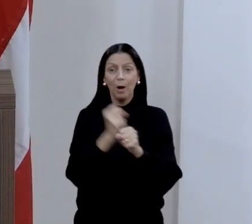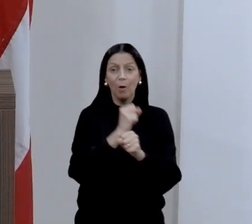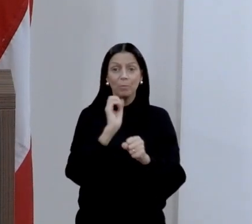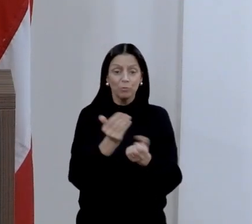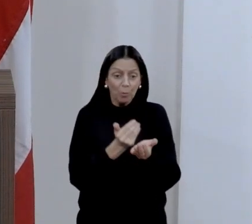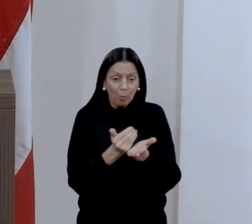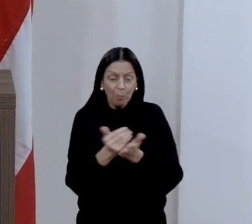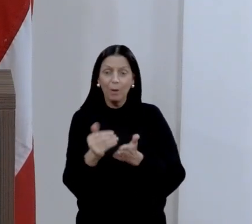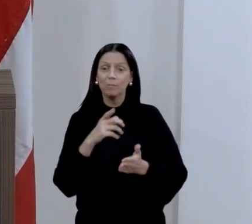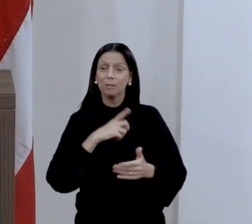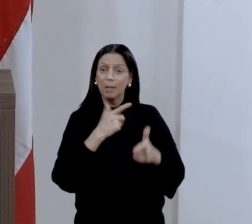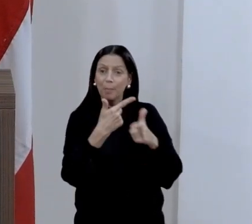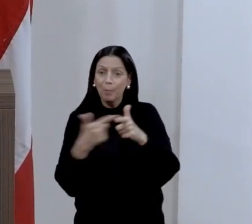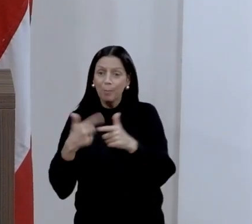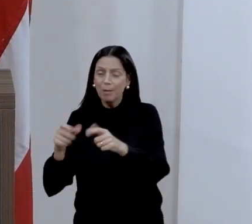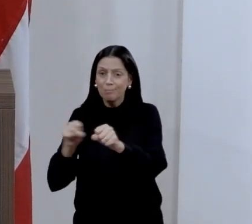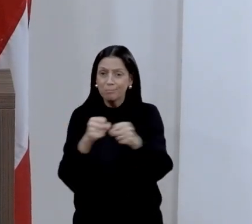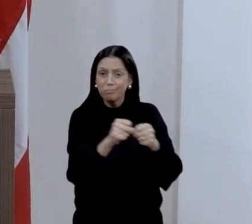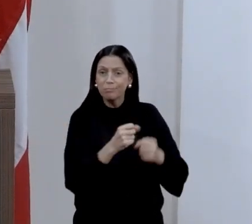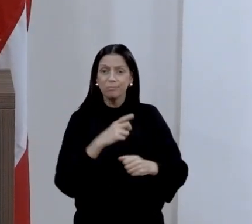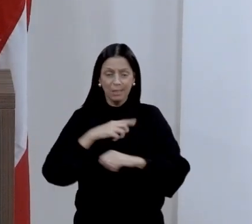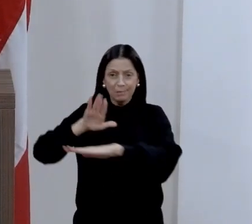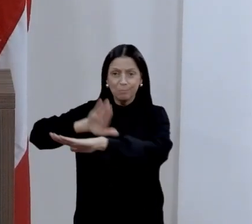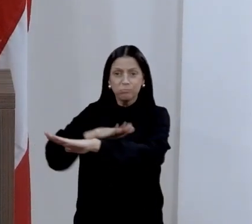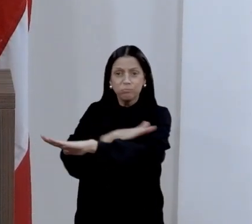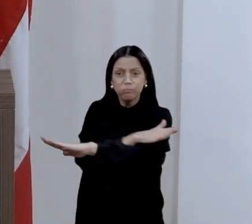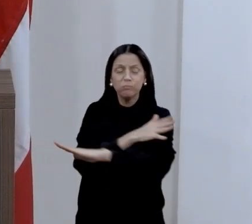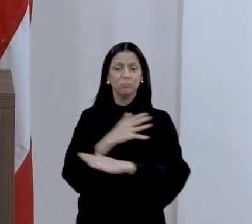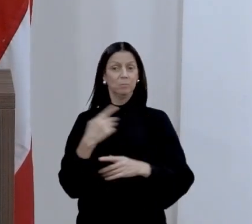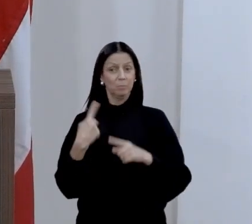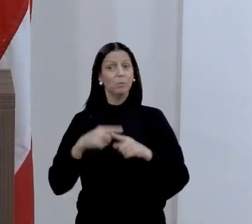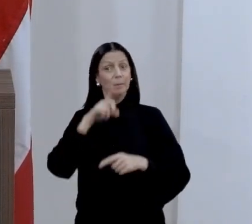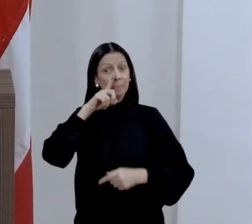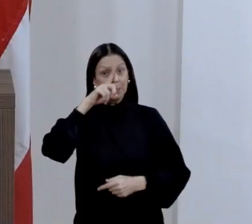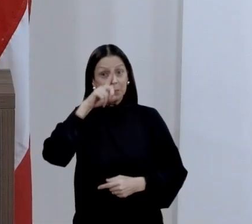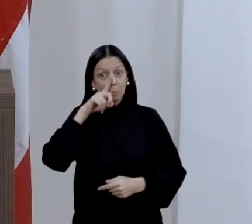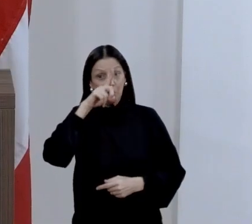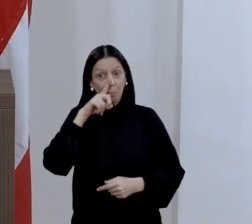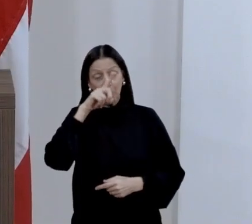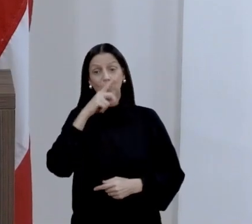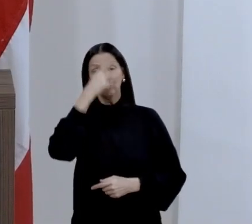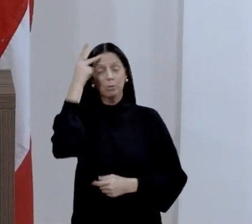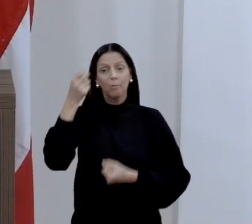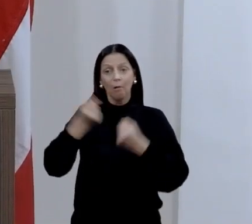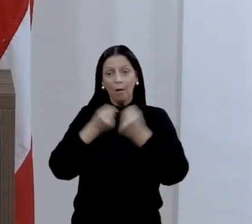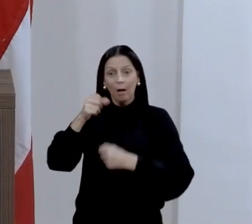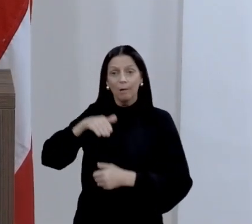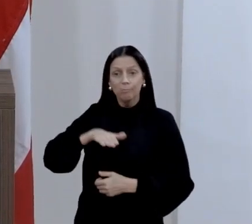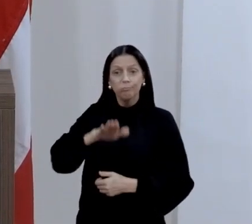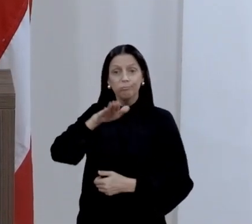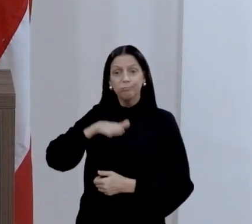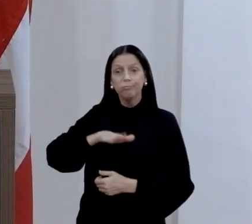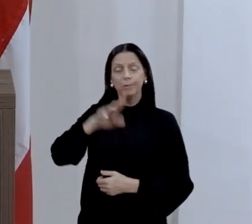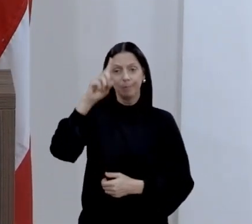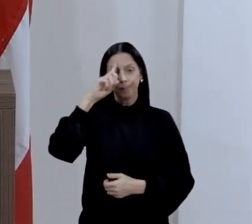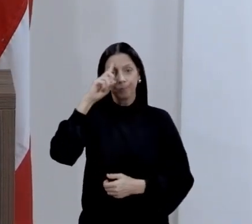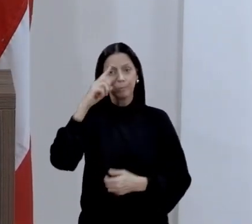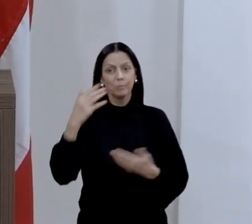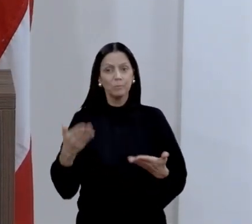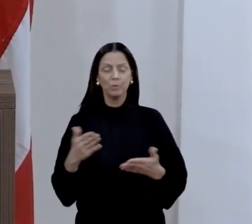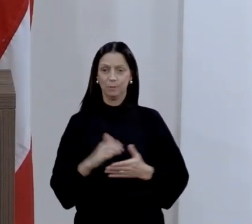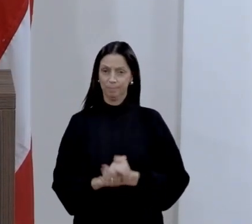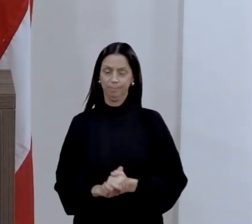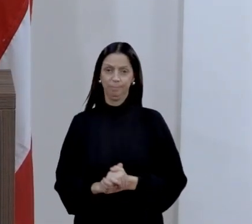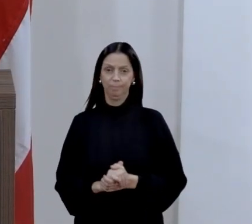apresente problemas que recoloquem em risco quem passa por ela todos os dias. E aí, senhoras e senhores, é impossível